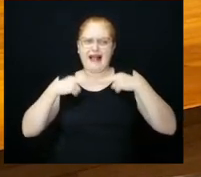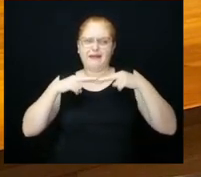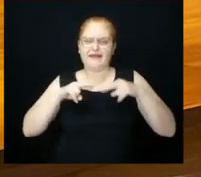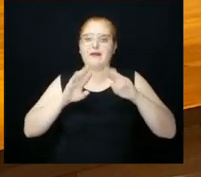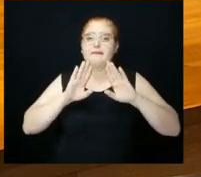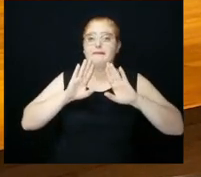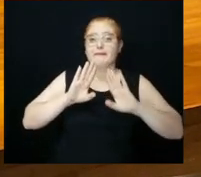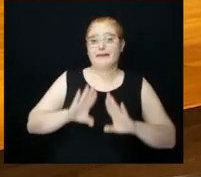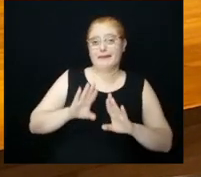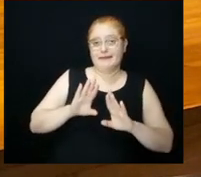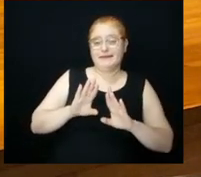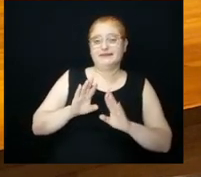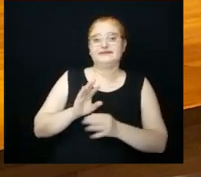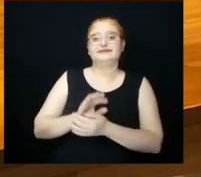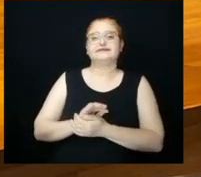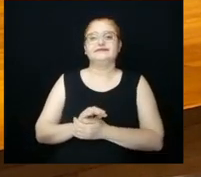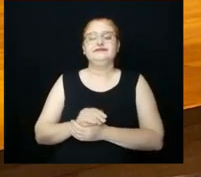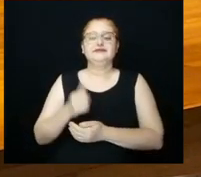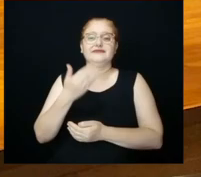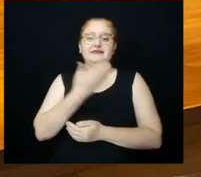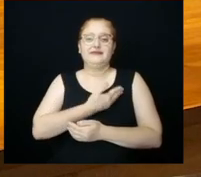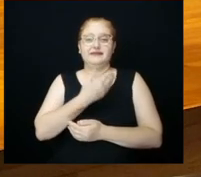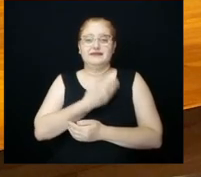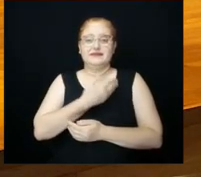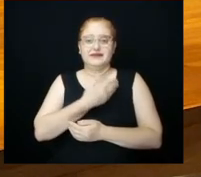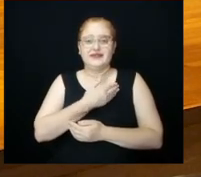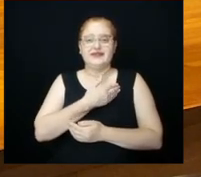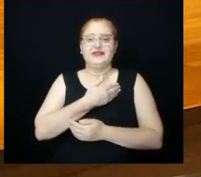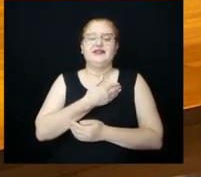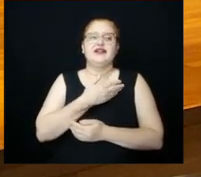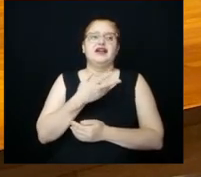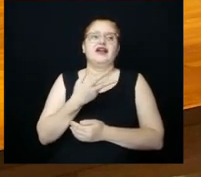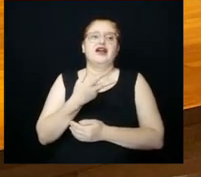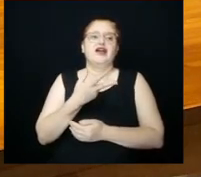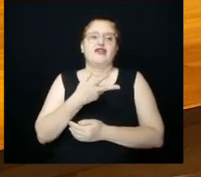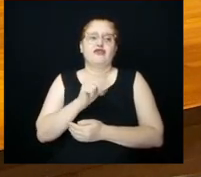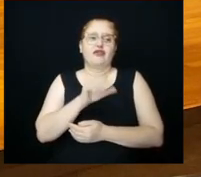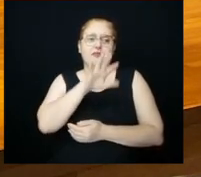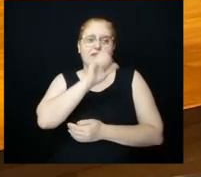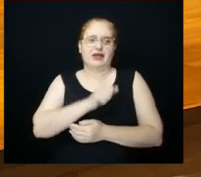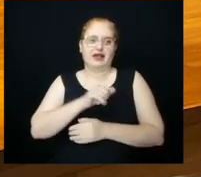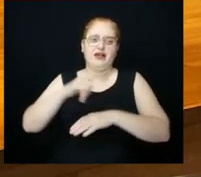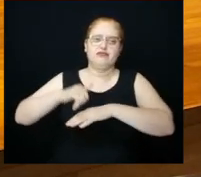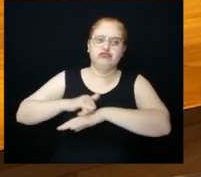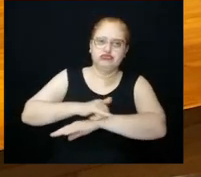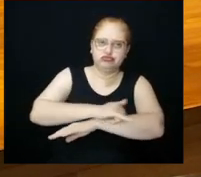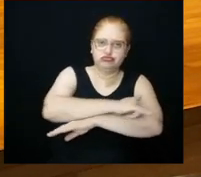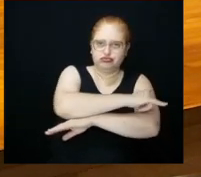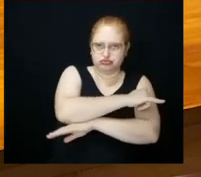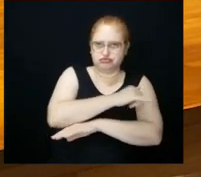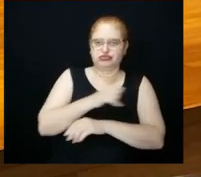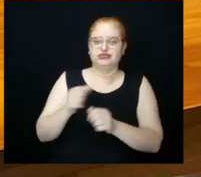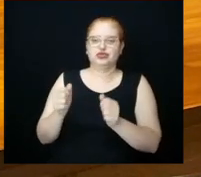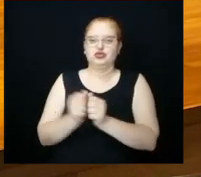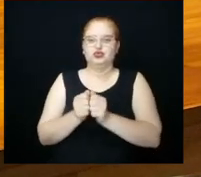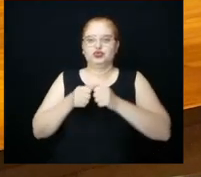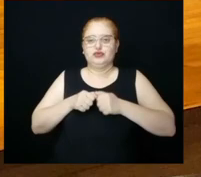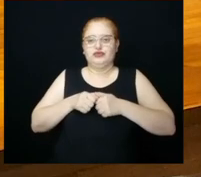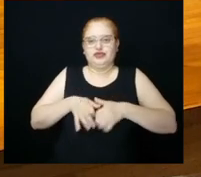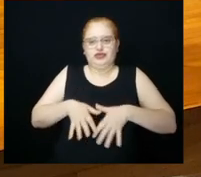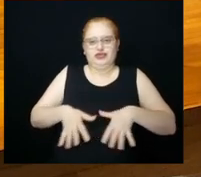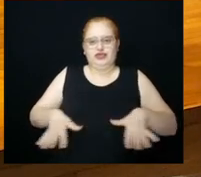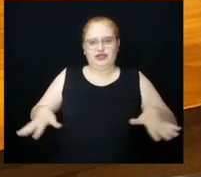Raniundo, que é a amiga, né? Raniundo a pegou no aeroporto, postando-se ao lado da saída de desembarque num vestido de